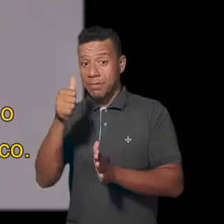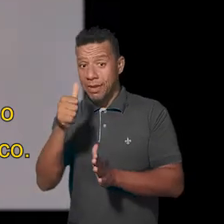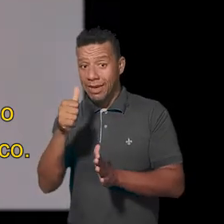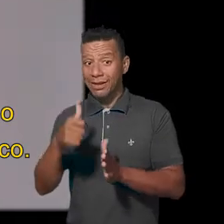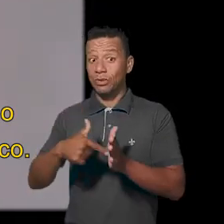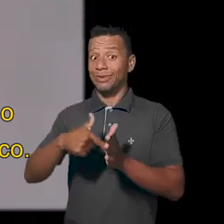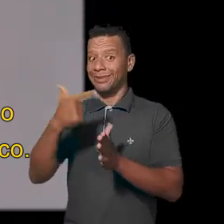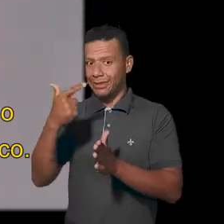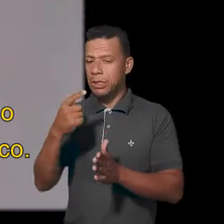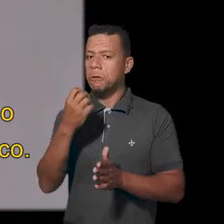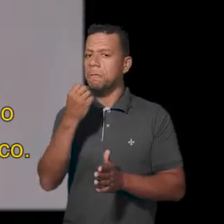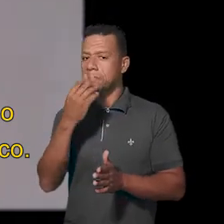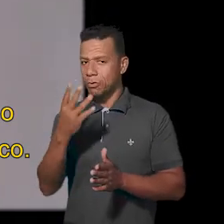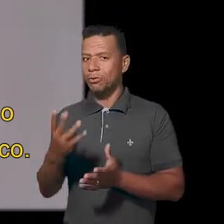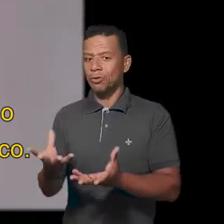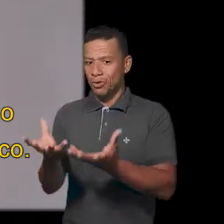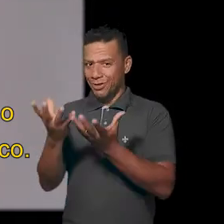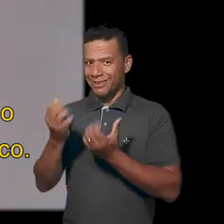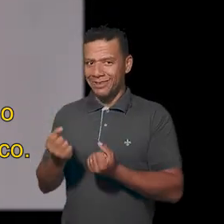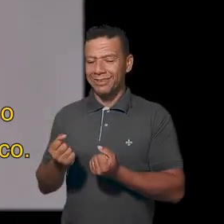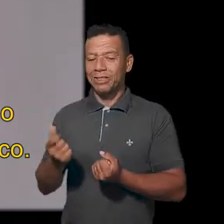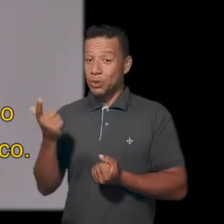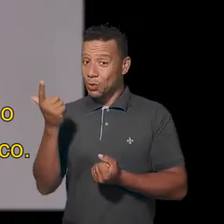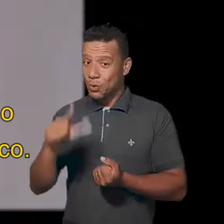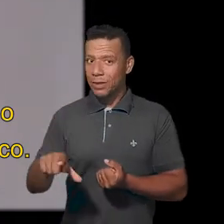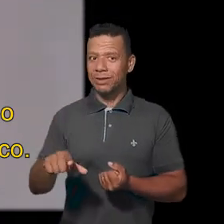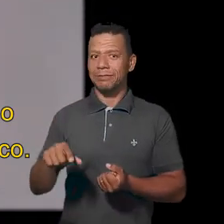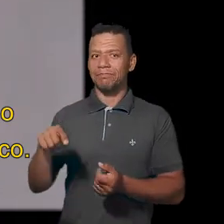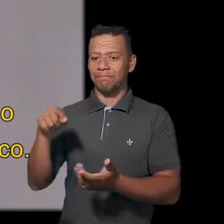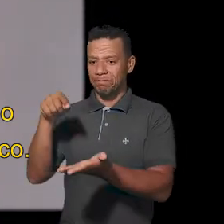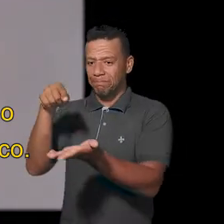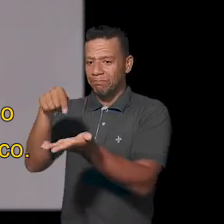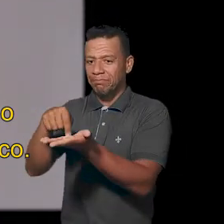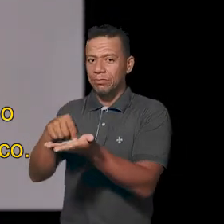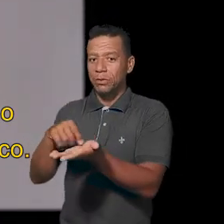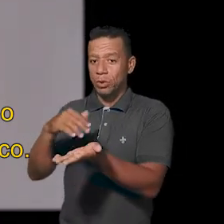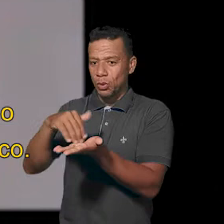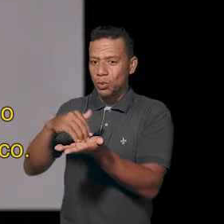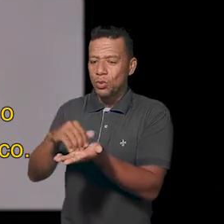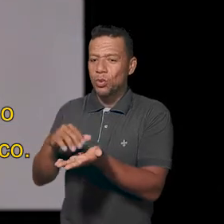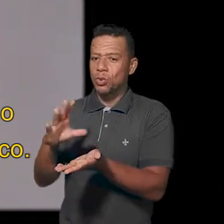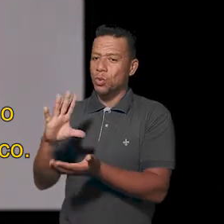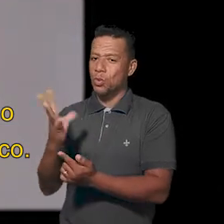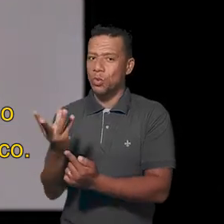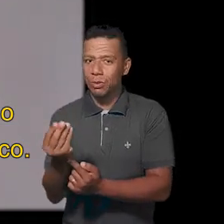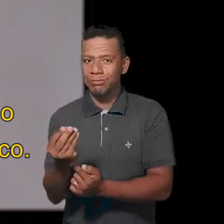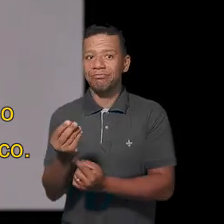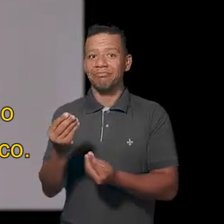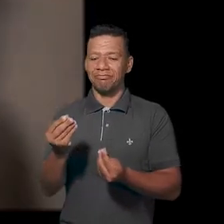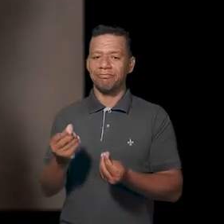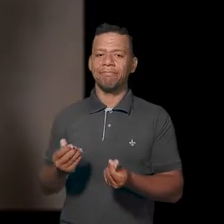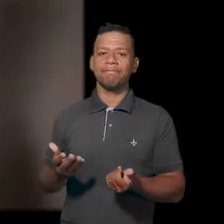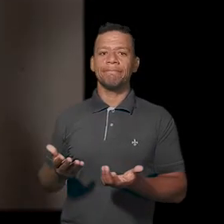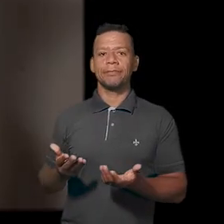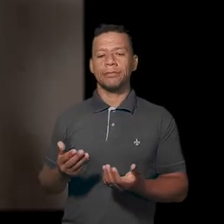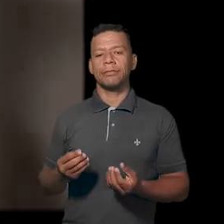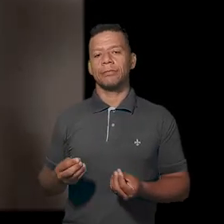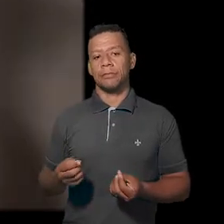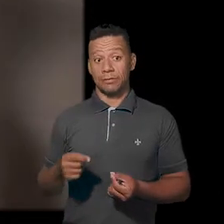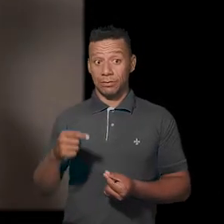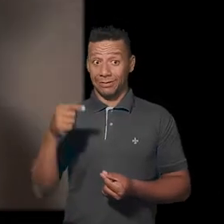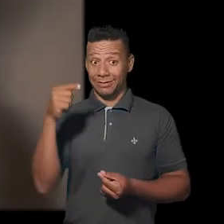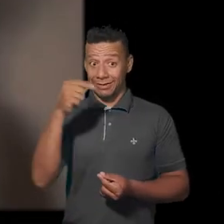o segundo como Ponto de Cultura Circomunidade, com a ProCirco. A ProCirco